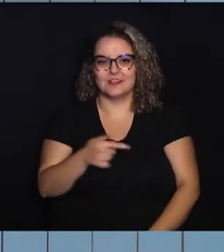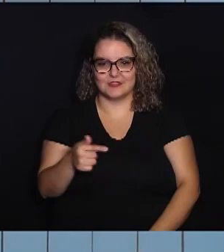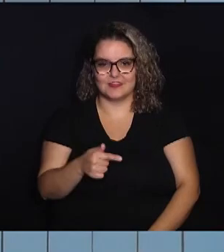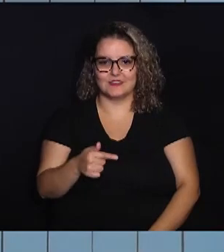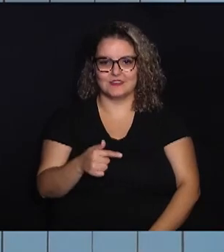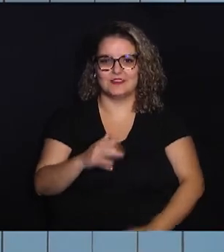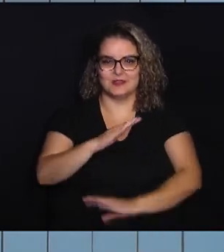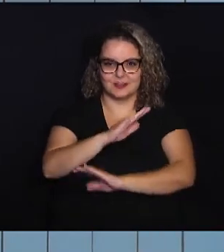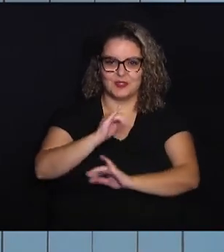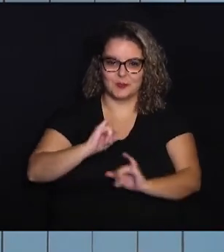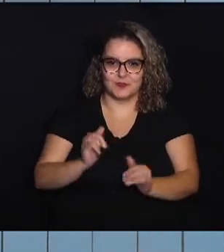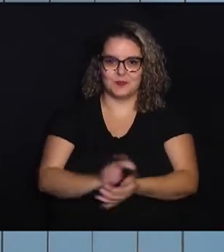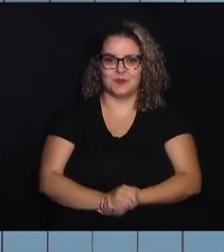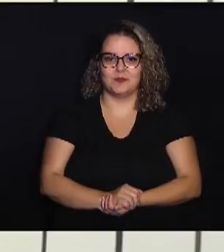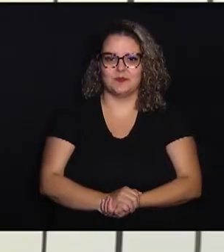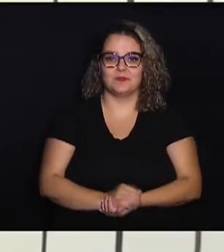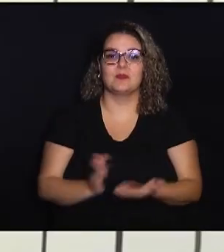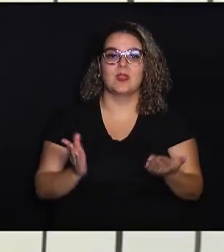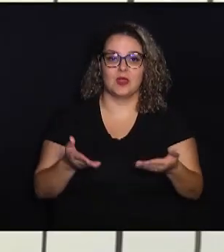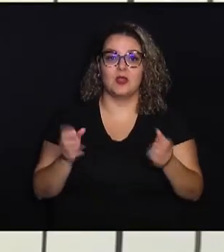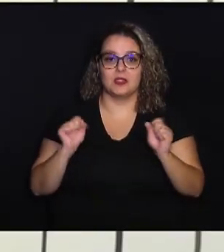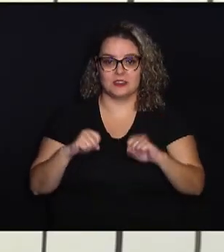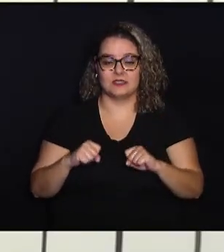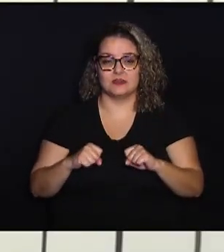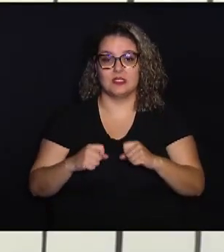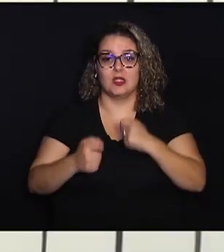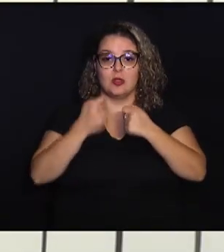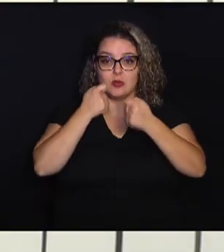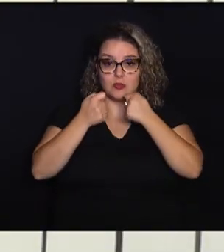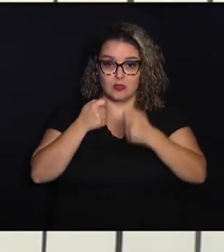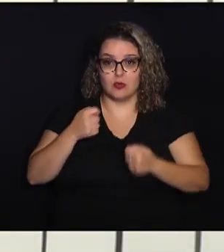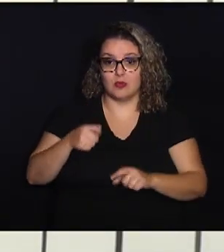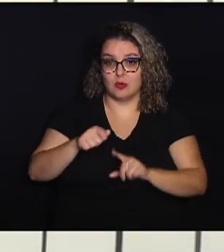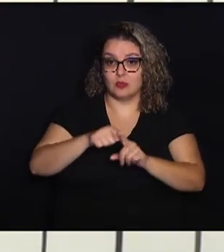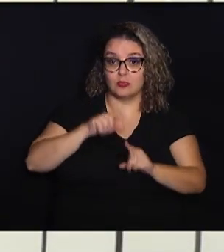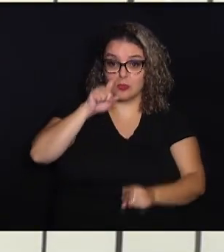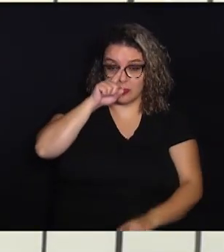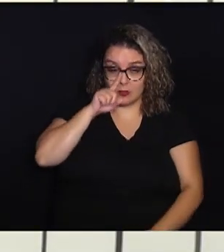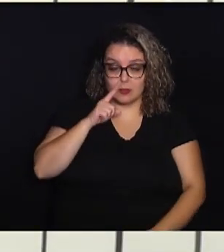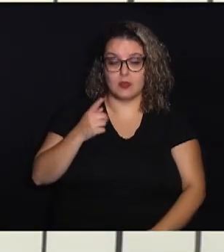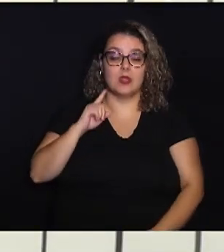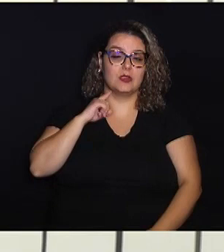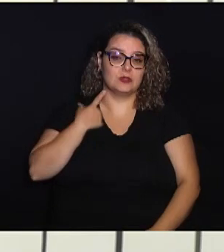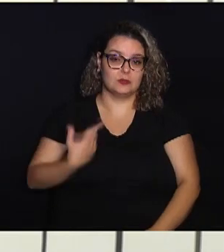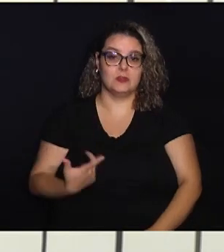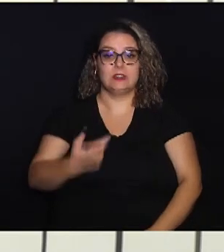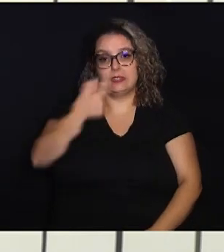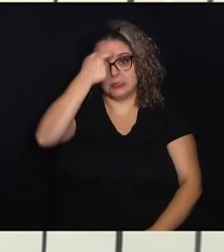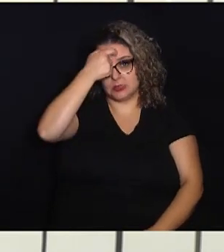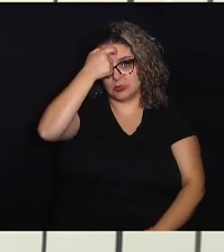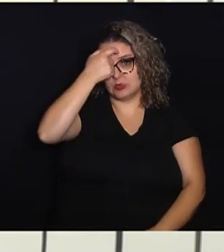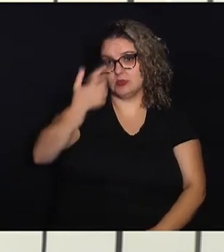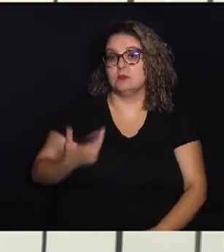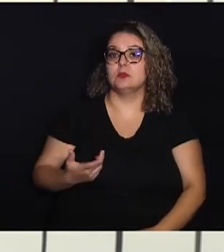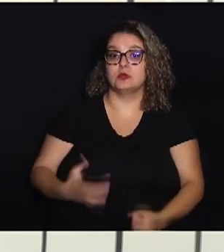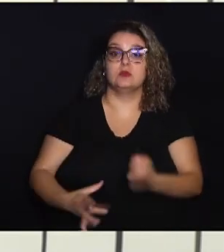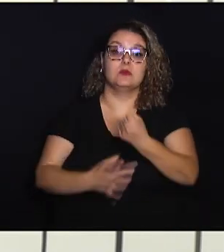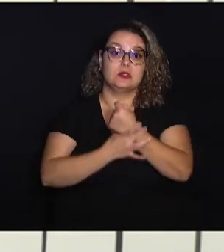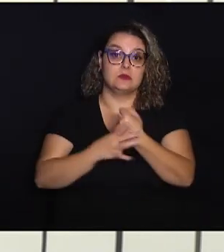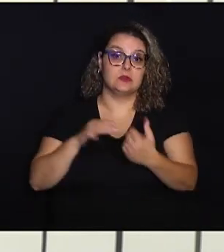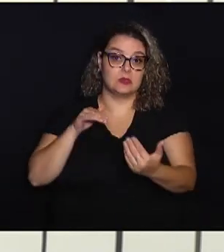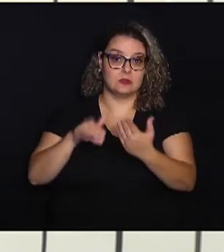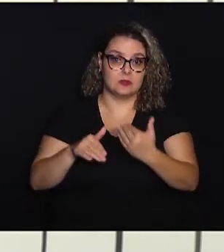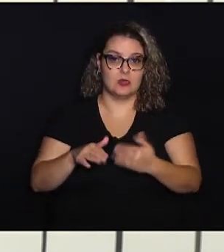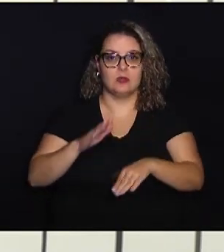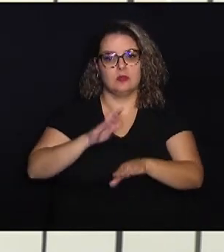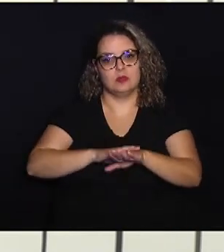no Câmara Notícia. Agora sim, nós vamos à reportagem do Maio Amarelo, o mês da conscientização sobre a segurança no trânsito, em que uma